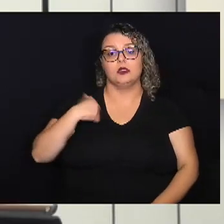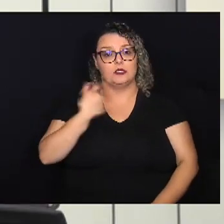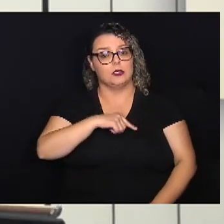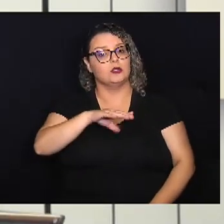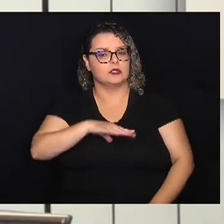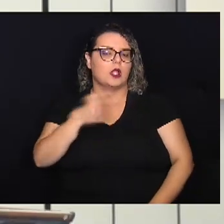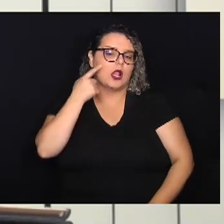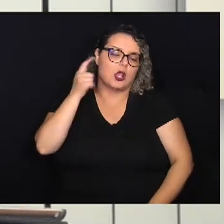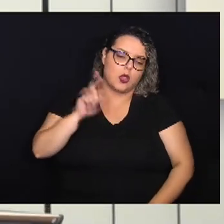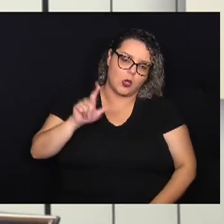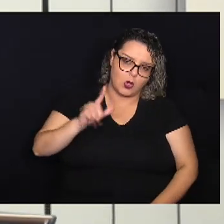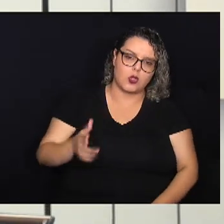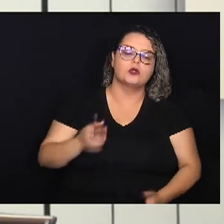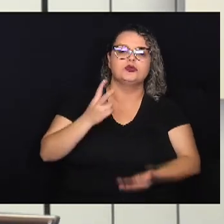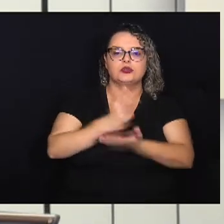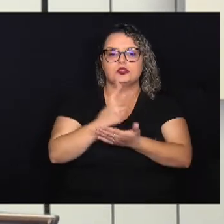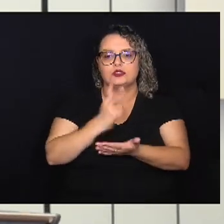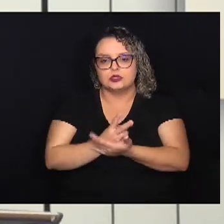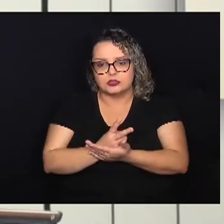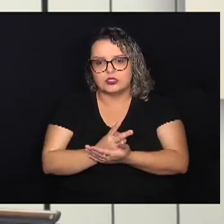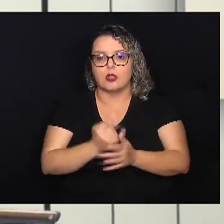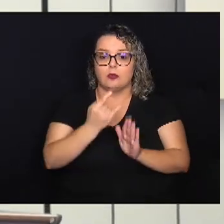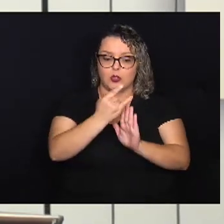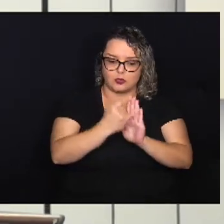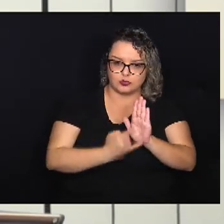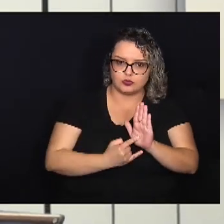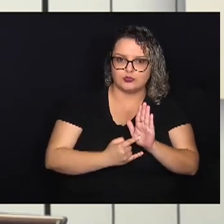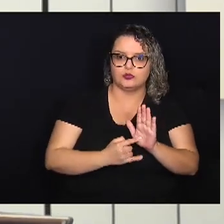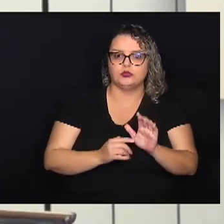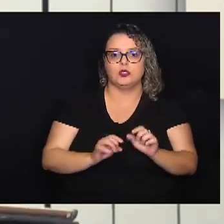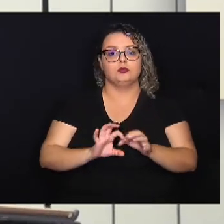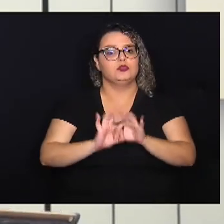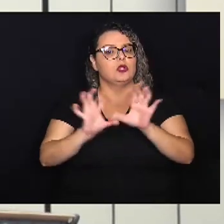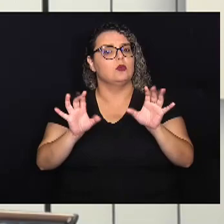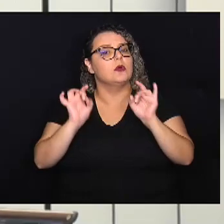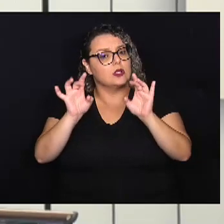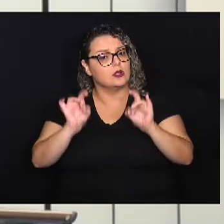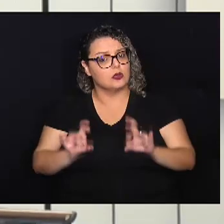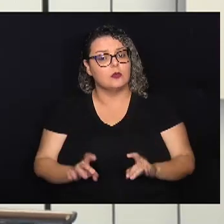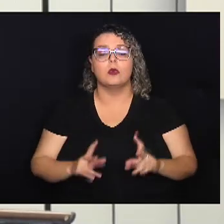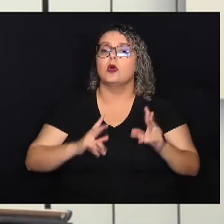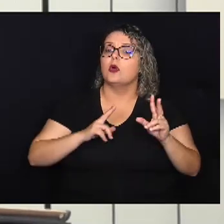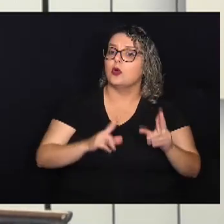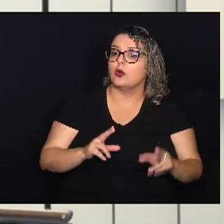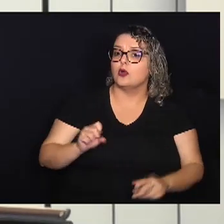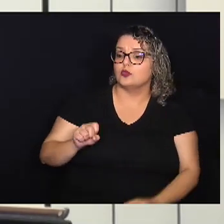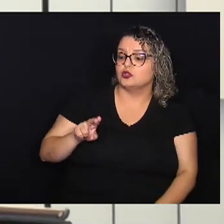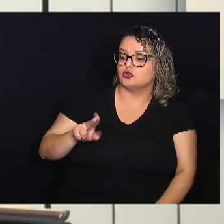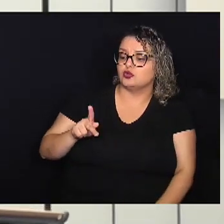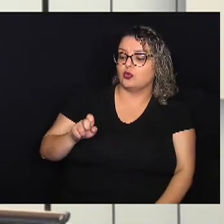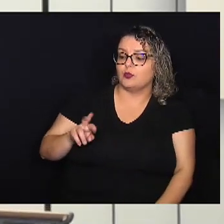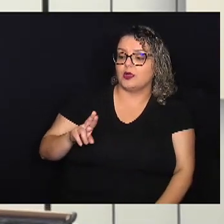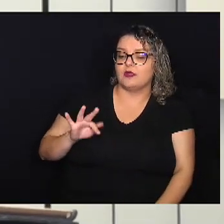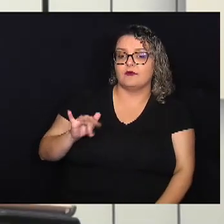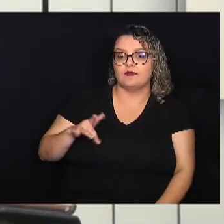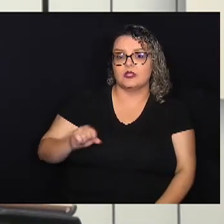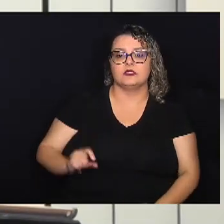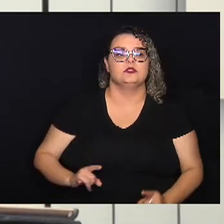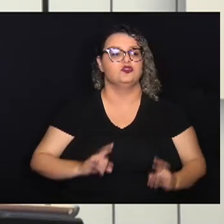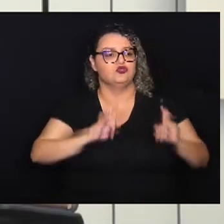claro, sempre mediante um termo de autorização específico, como superfícies exteriores também de